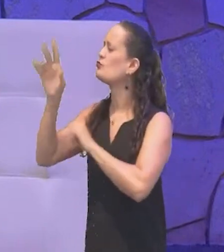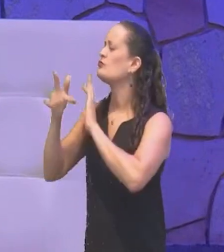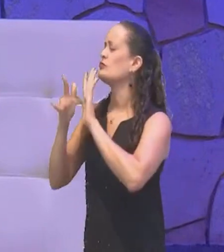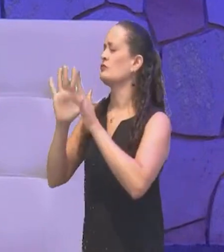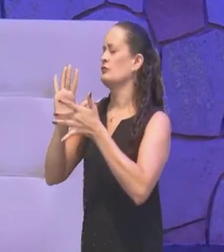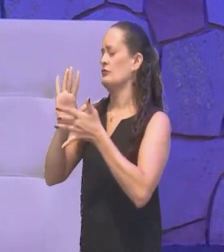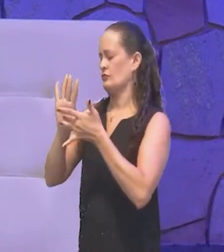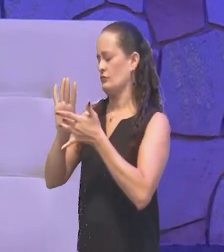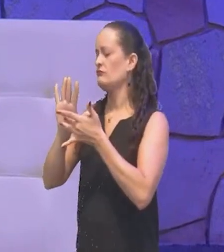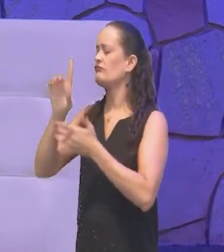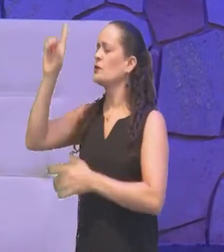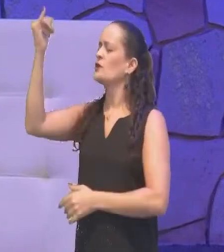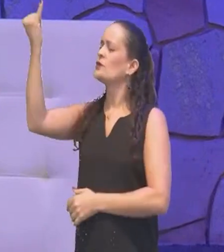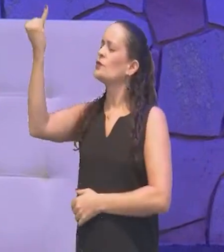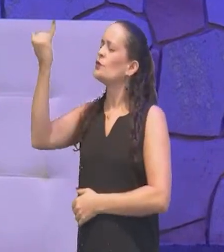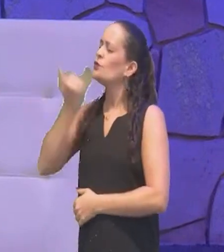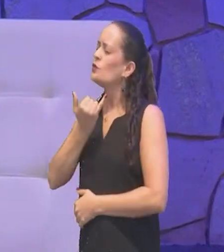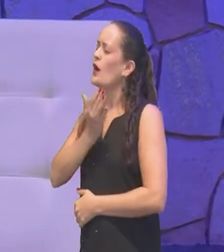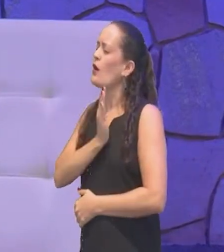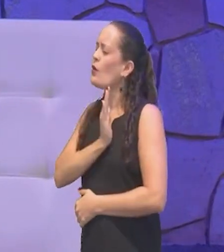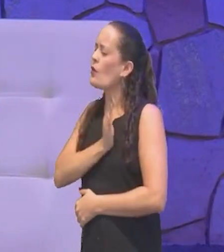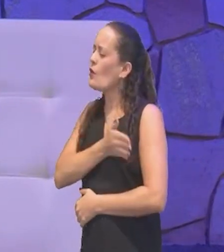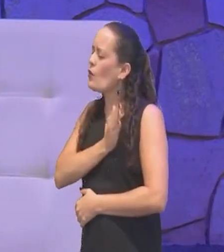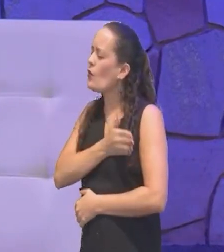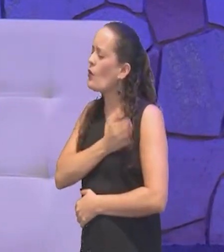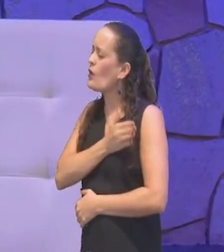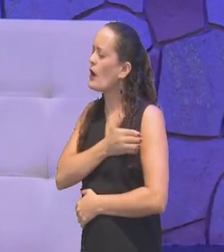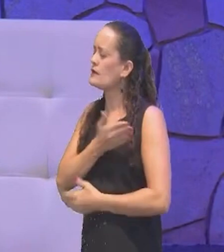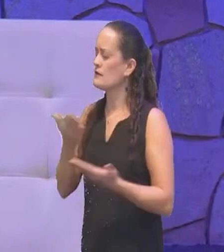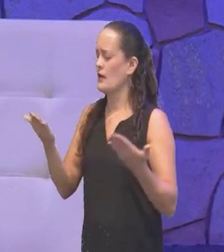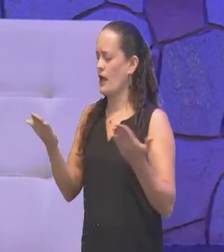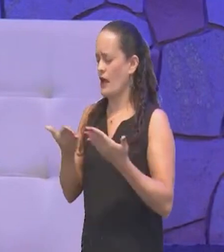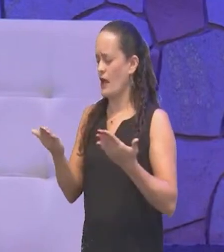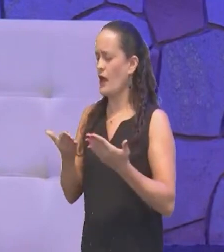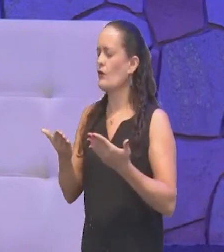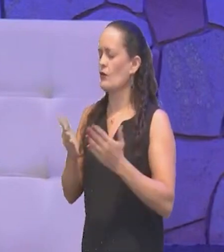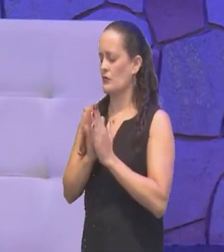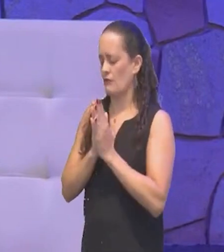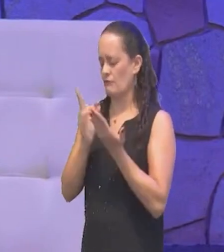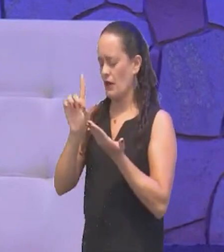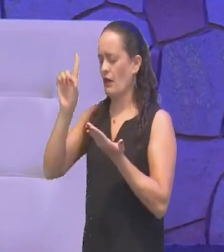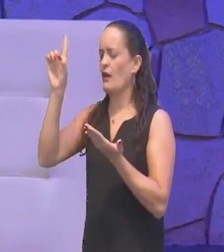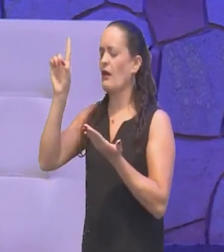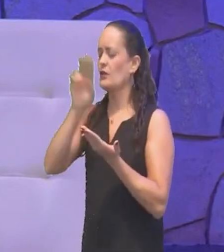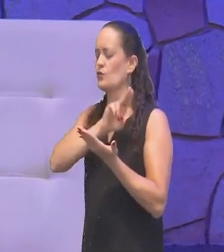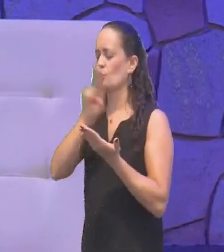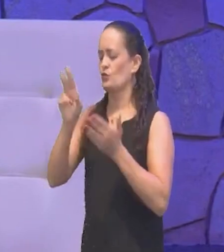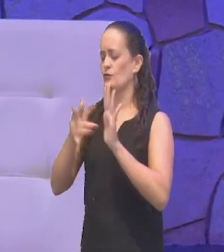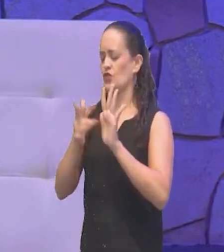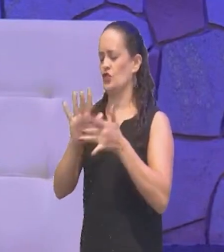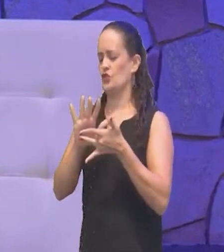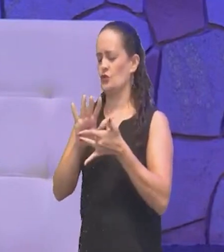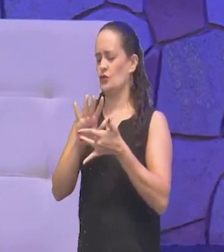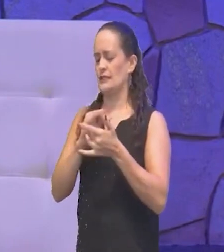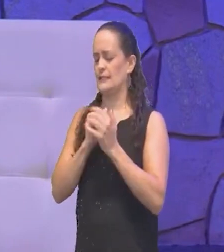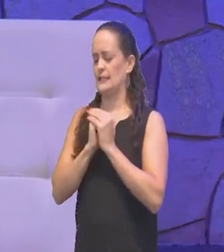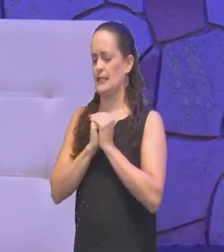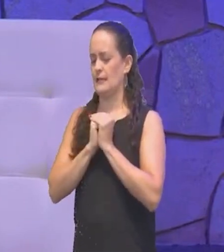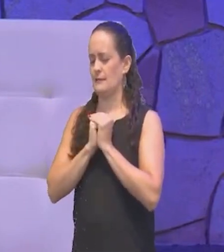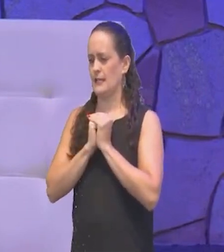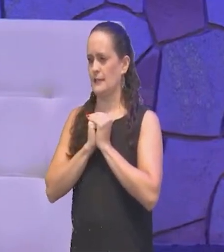Jesus, Tu fales ao nosso coração por meio da Tua bendita palavra, em nome de Jesus.